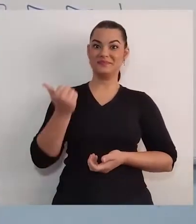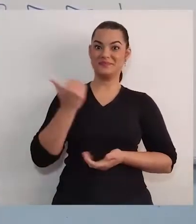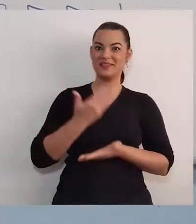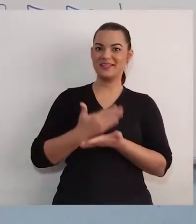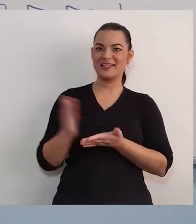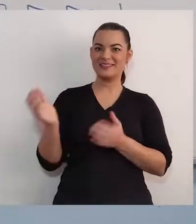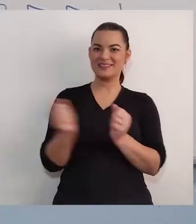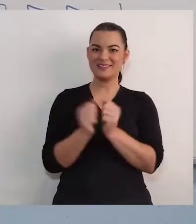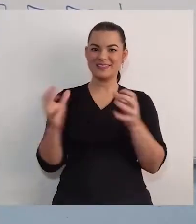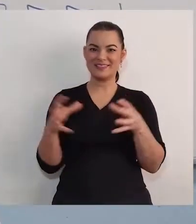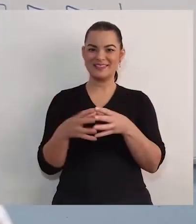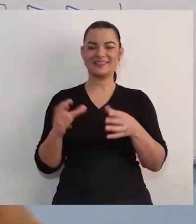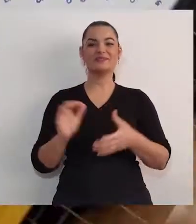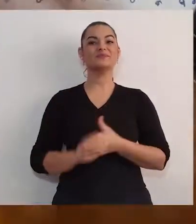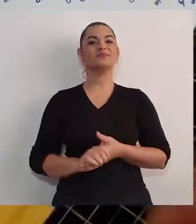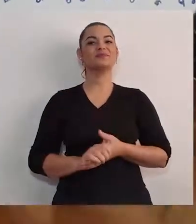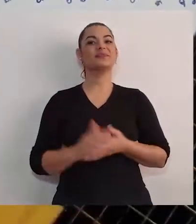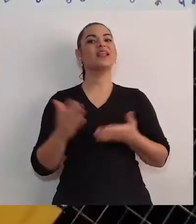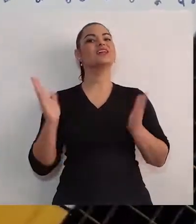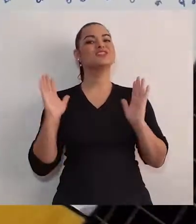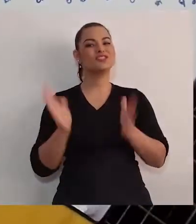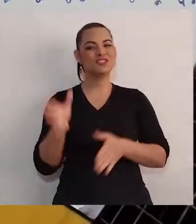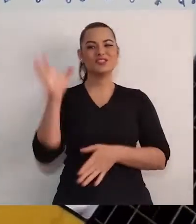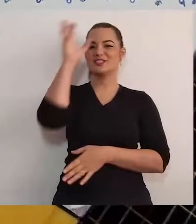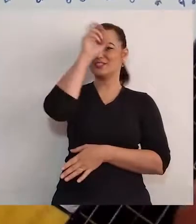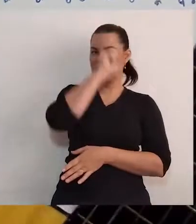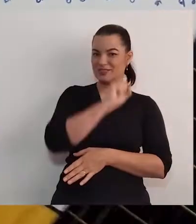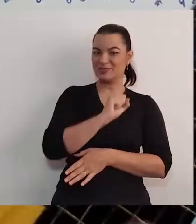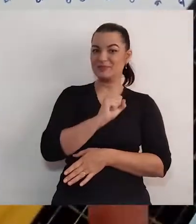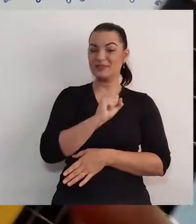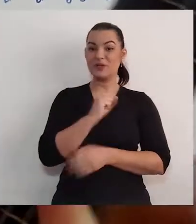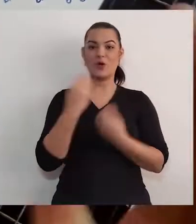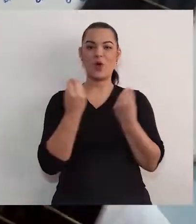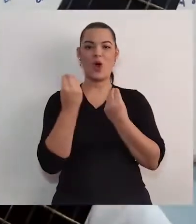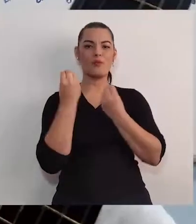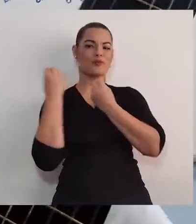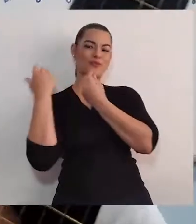Vamos lá então, com o nosso grupo? Agora que vocês aprenderam